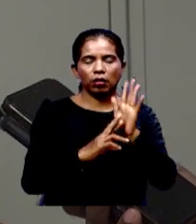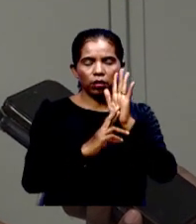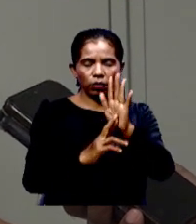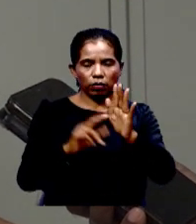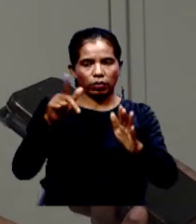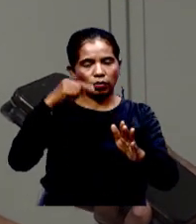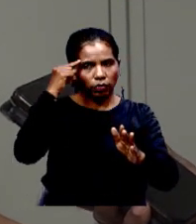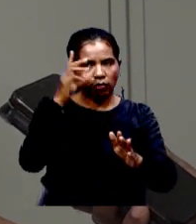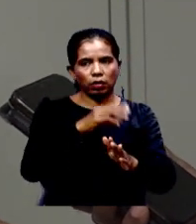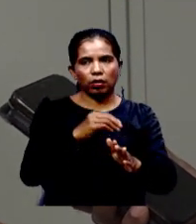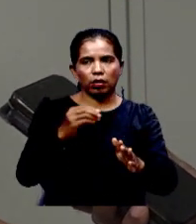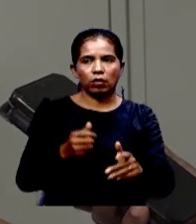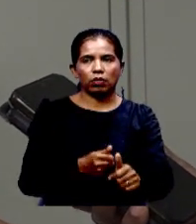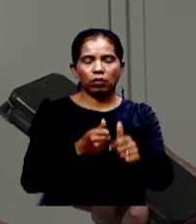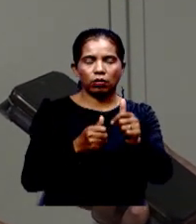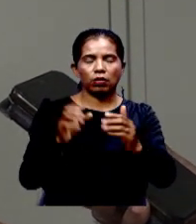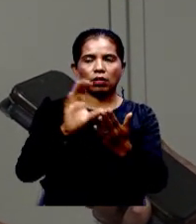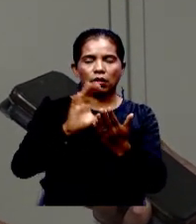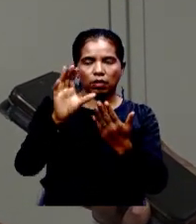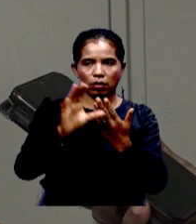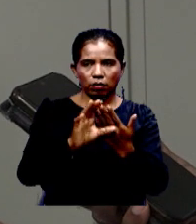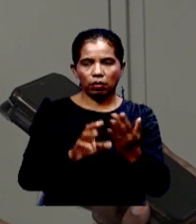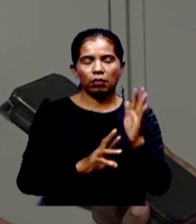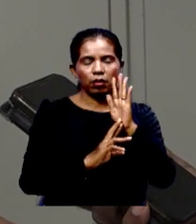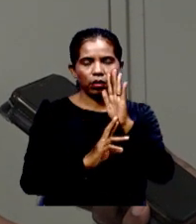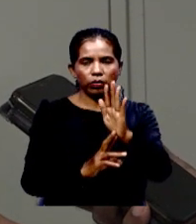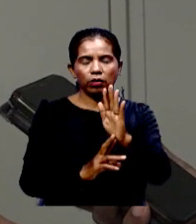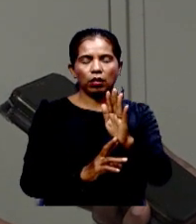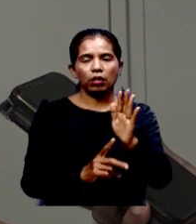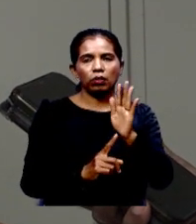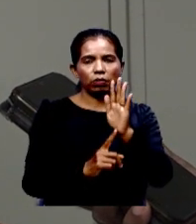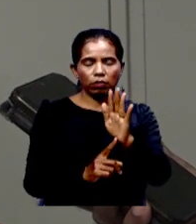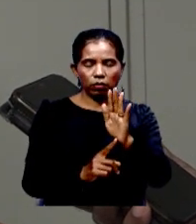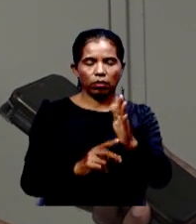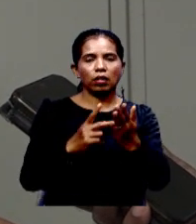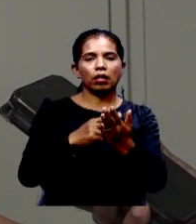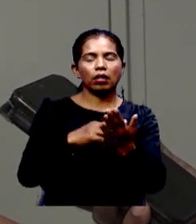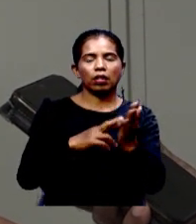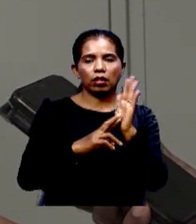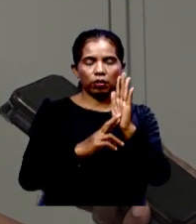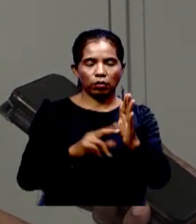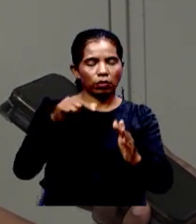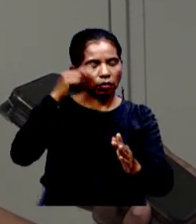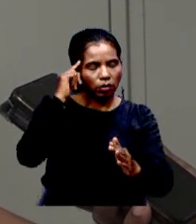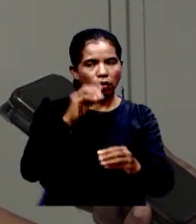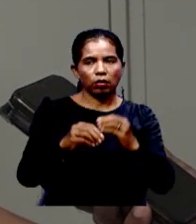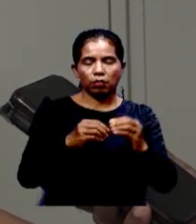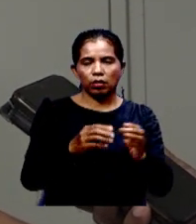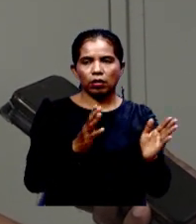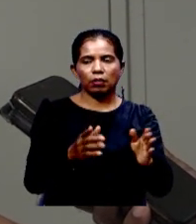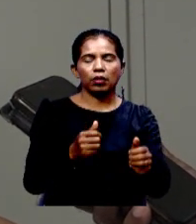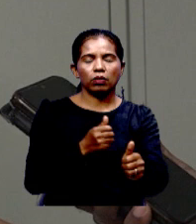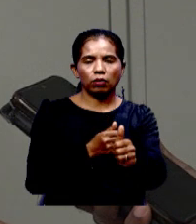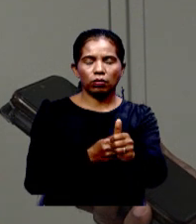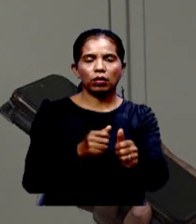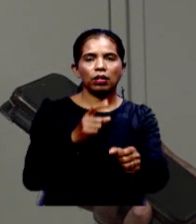ni hanesan mosto ir calendario ni bi mi fu relatorio bo governo ko ma progresso servisu no mo sa mi sempre compri ba timeline ne